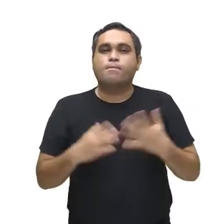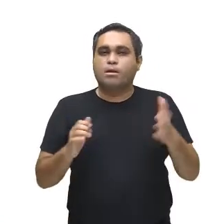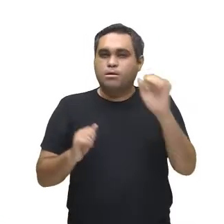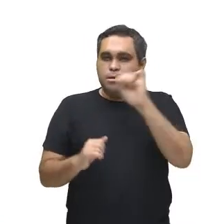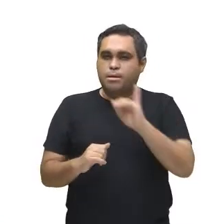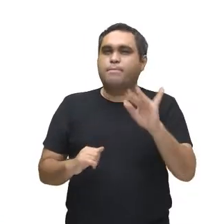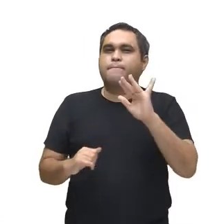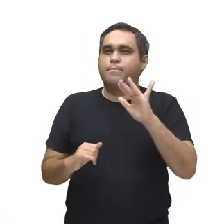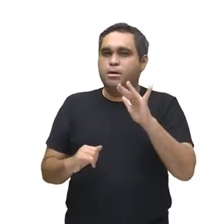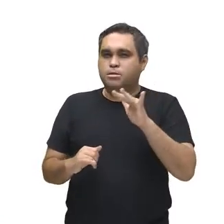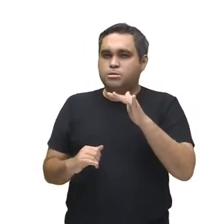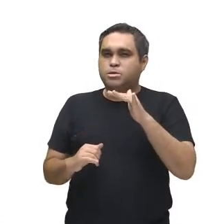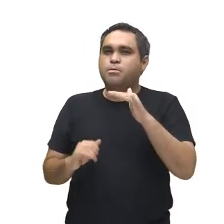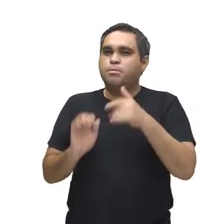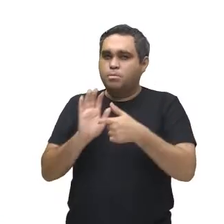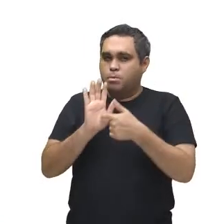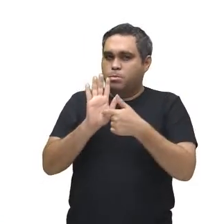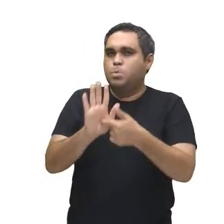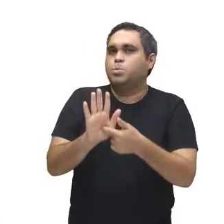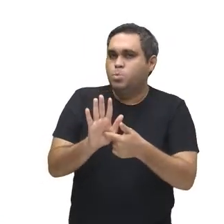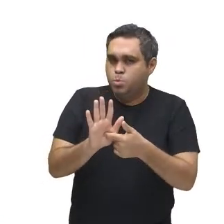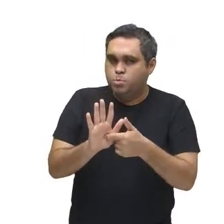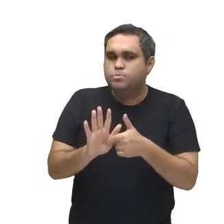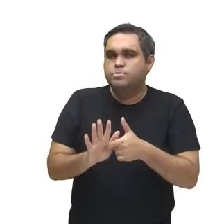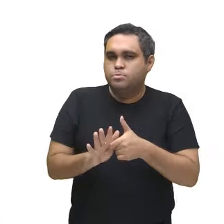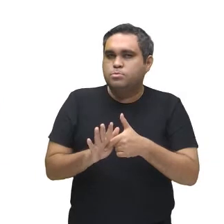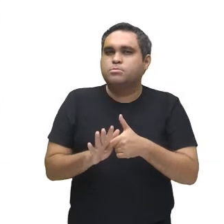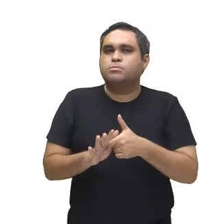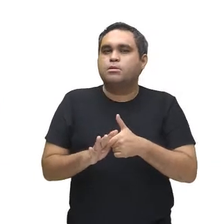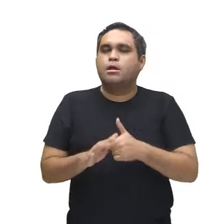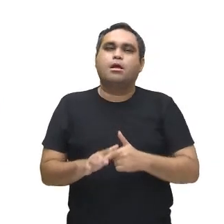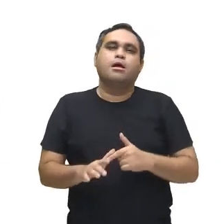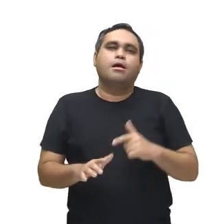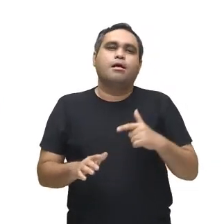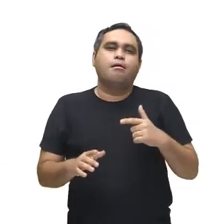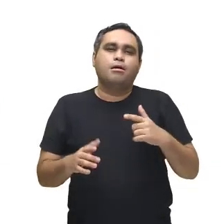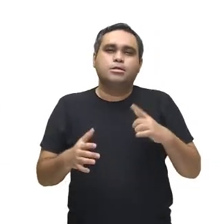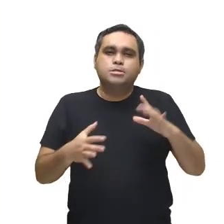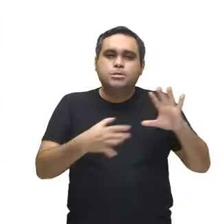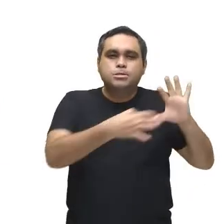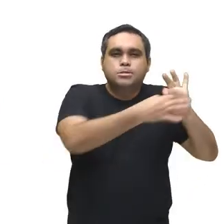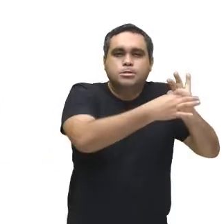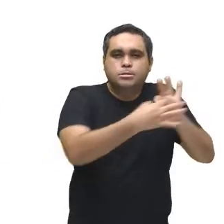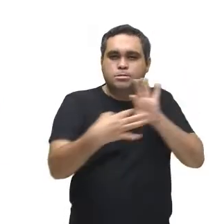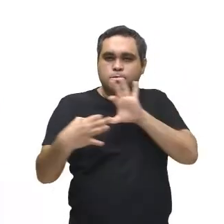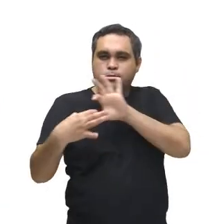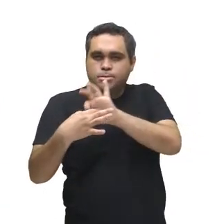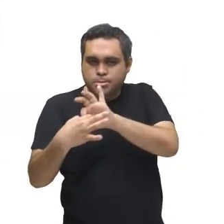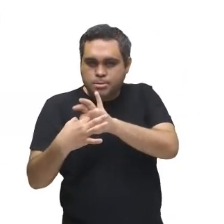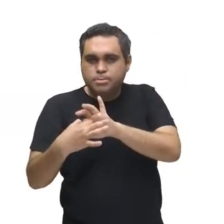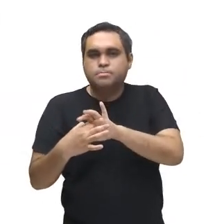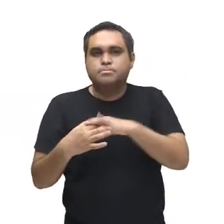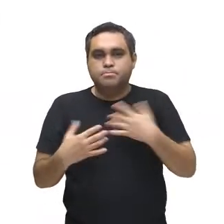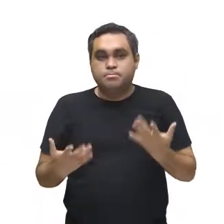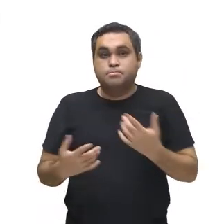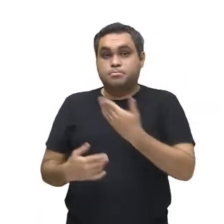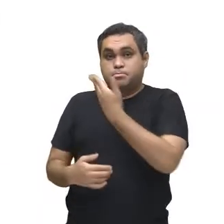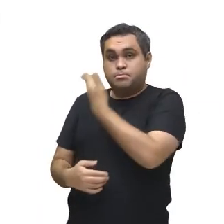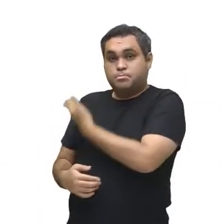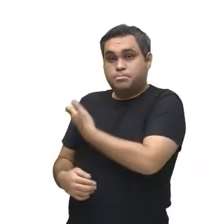que ilustra basicamente o que foi essas alianças. Vamos lá para a imagem, próximo slide.